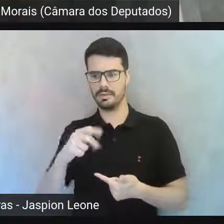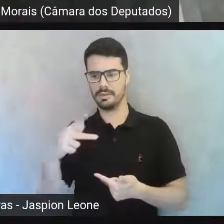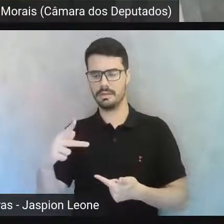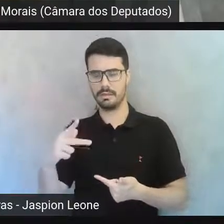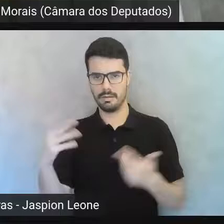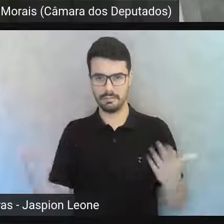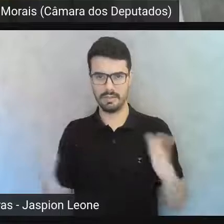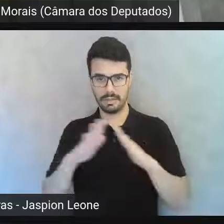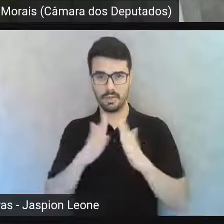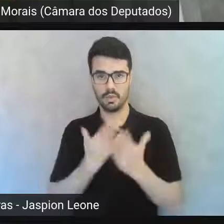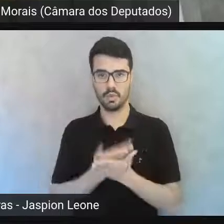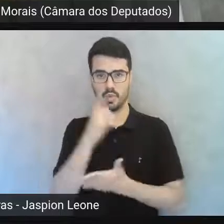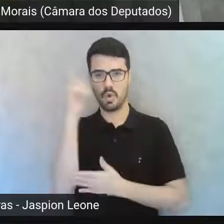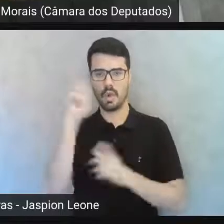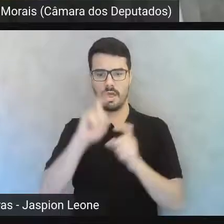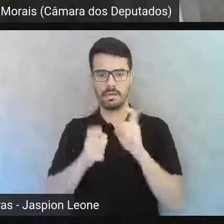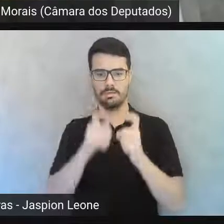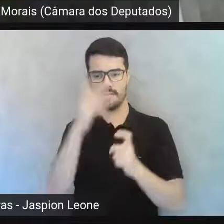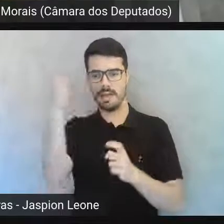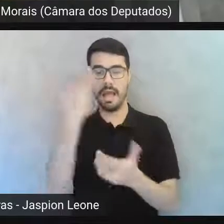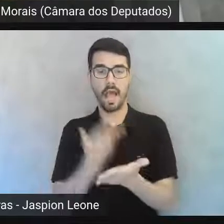O negócio da ENAP é aula.